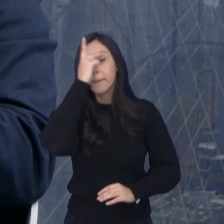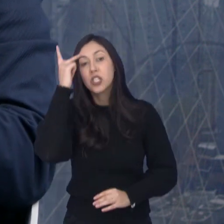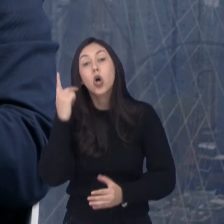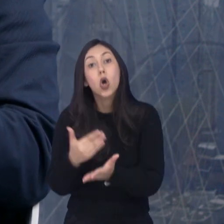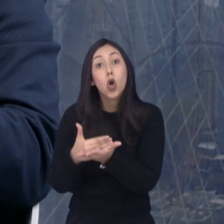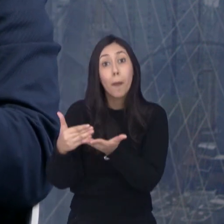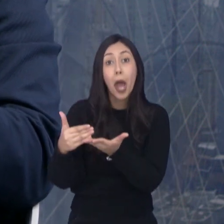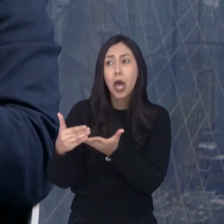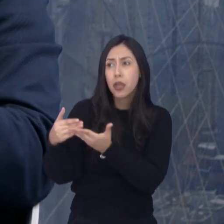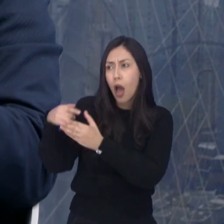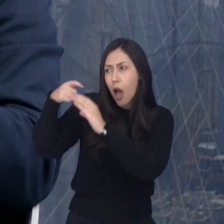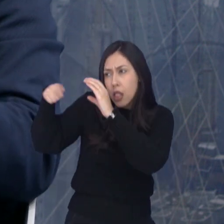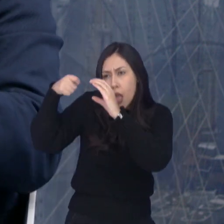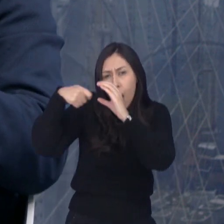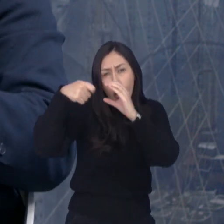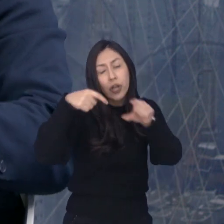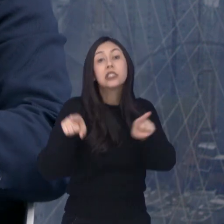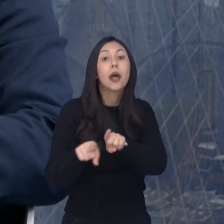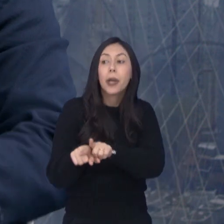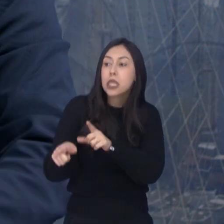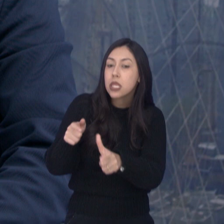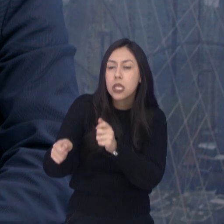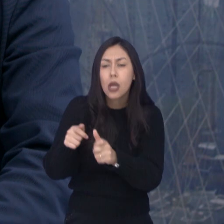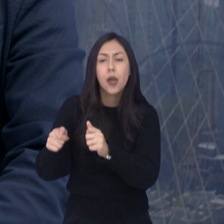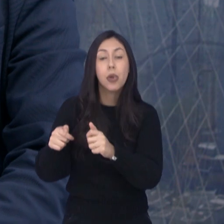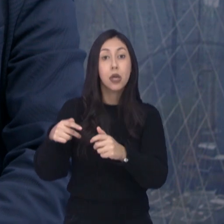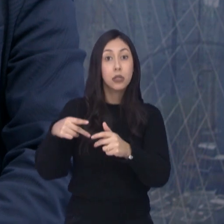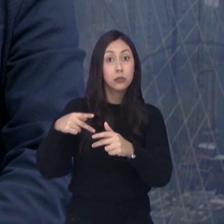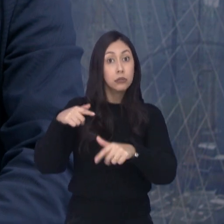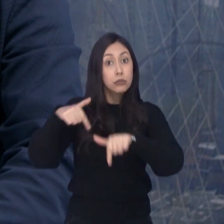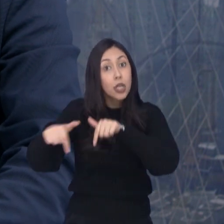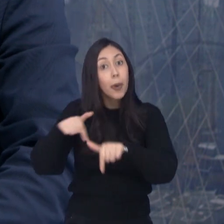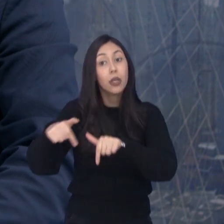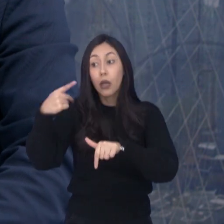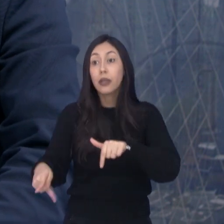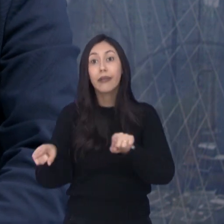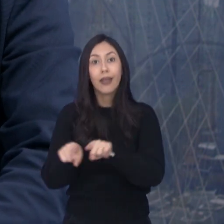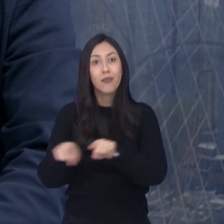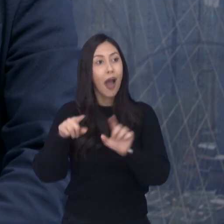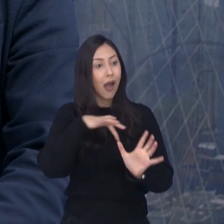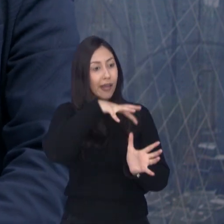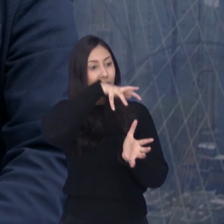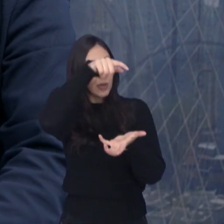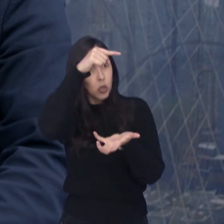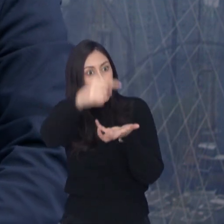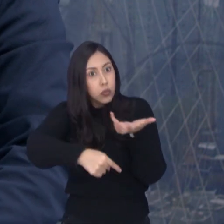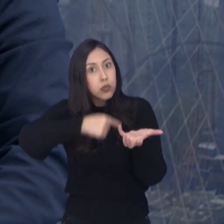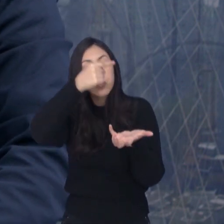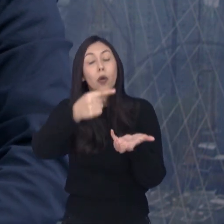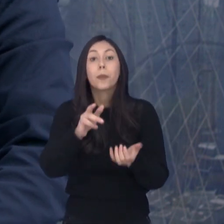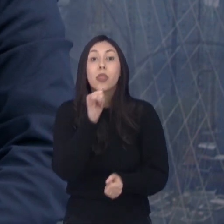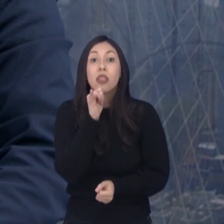de games, eu estou trabalhando não só aqui, mas eu estou trabalhando no mundo todo. E se alguém na Rússia